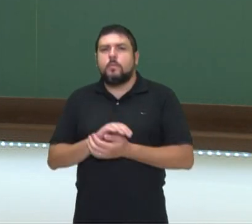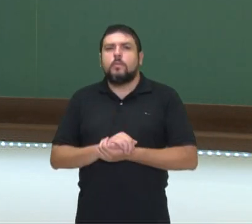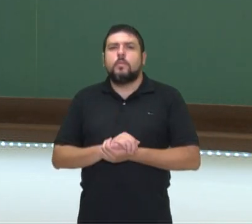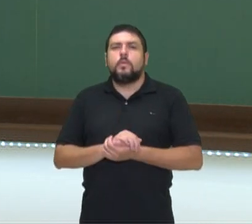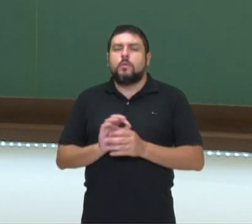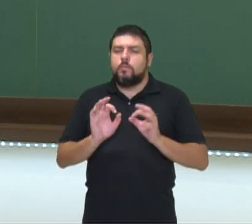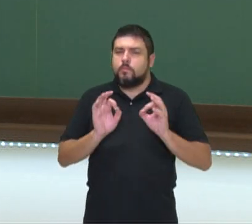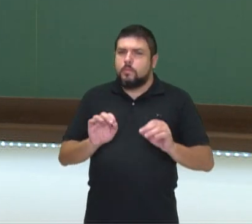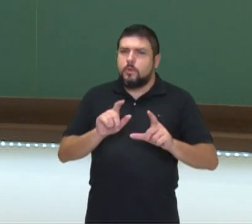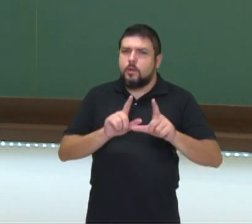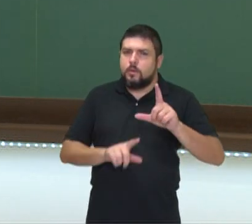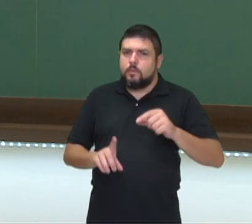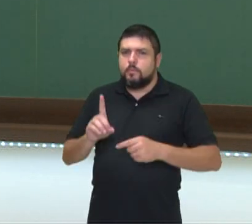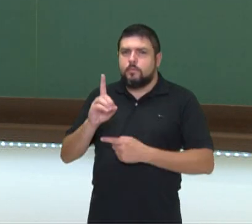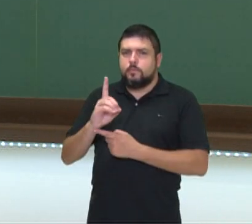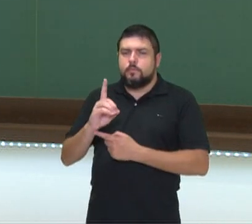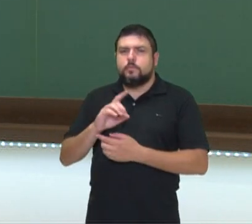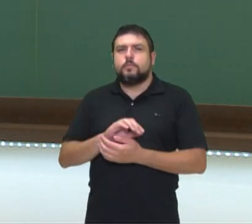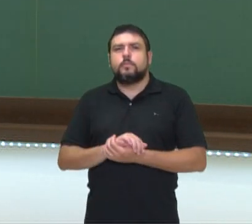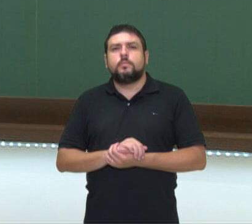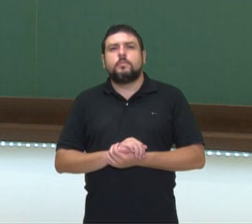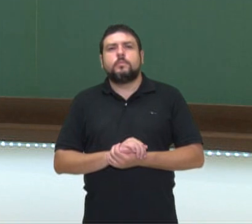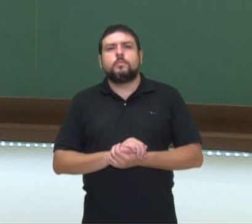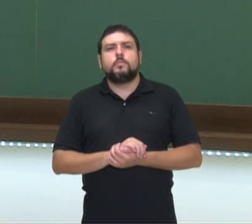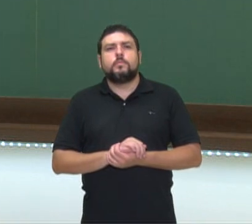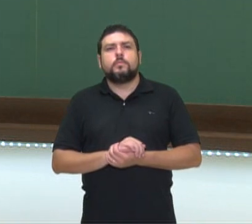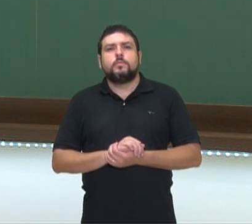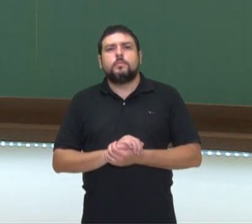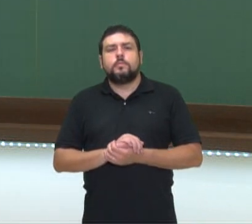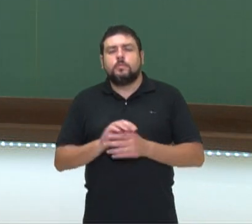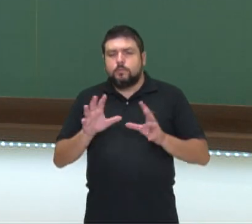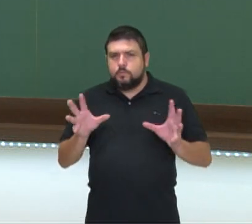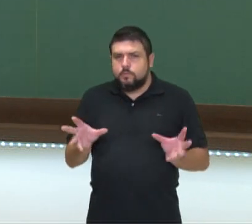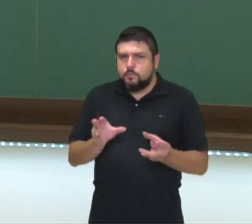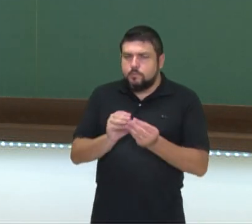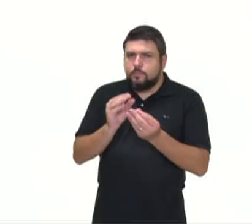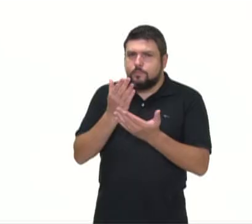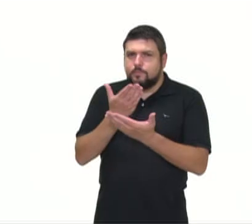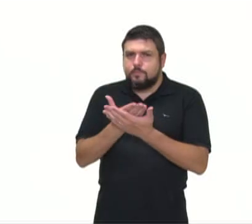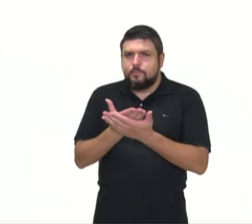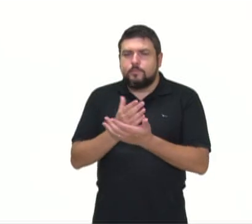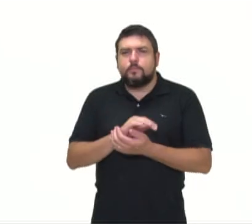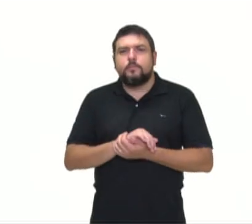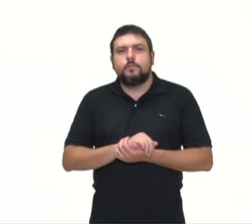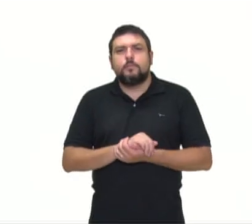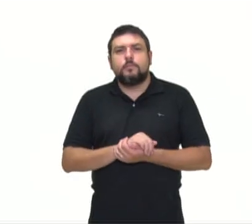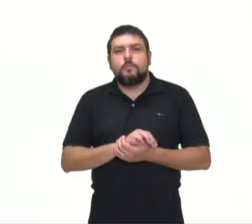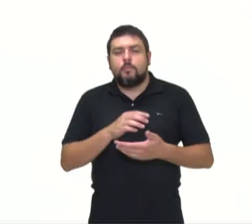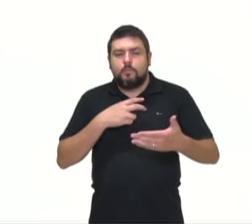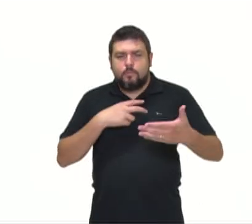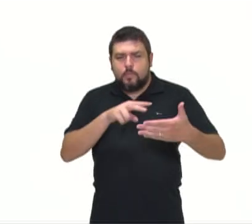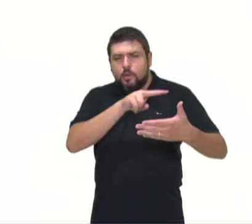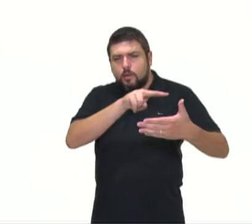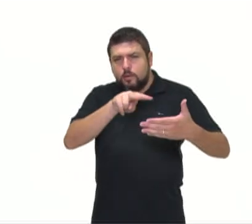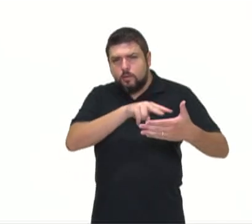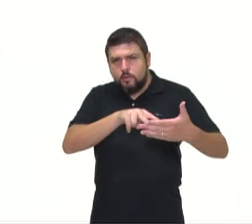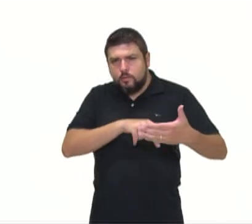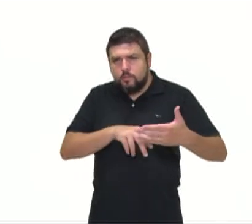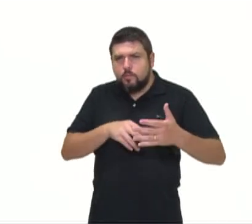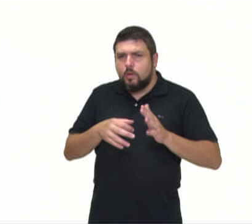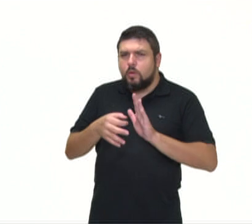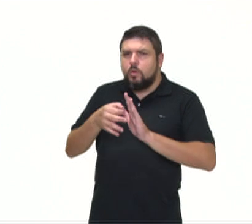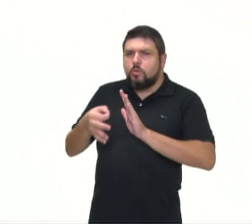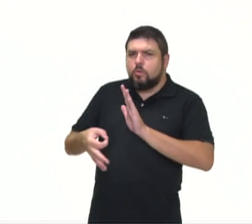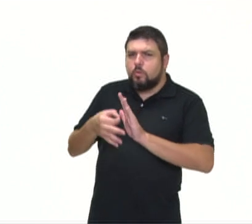então, letra D. Chegamos ao fim e o que aprendemos nesta aula? Realizamos a leitura de comentário,